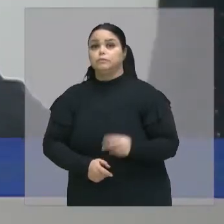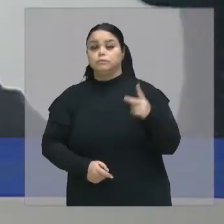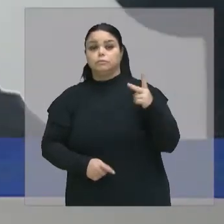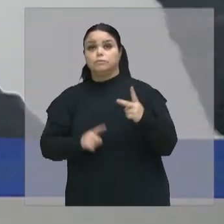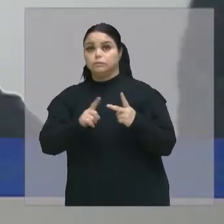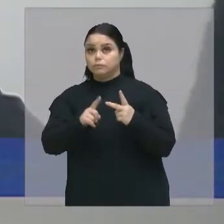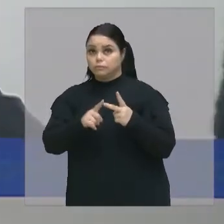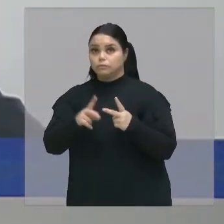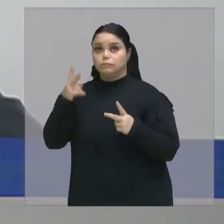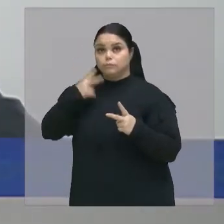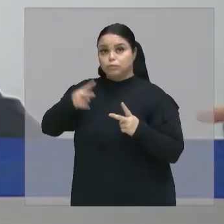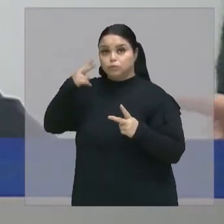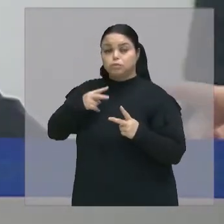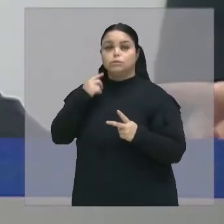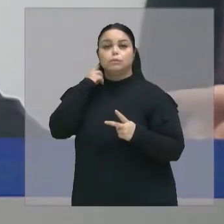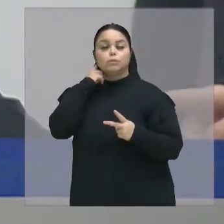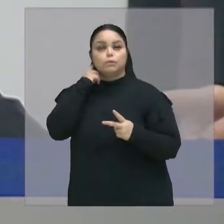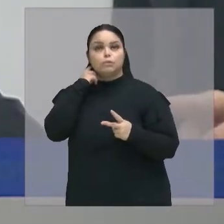Próxima vereadora,